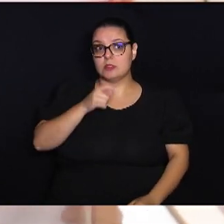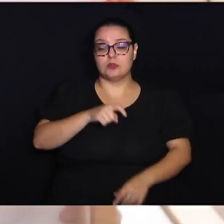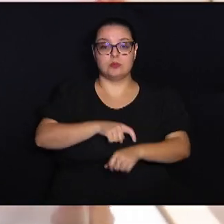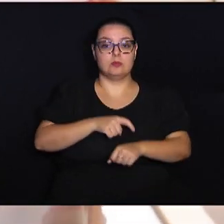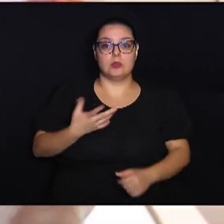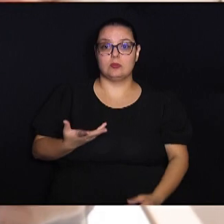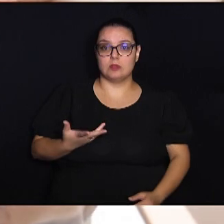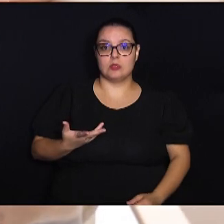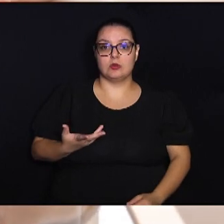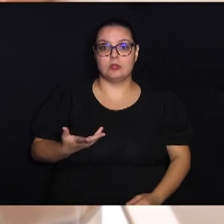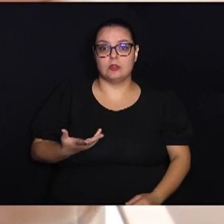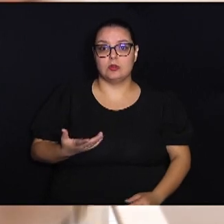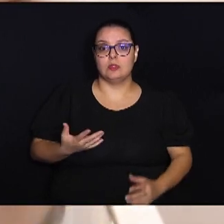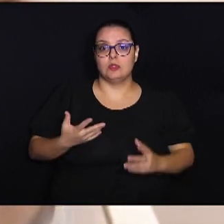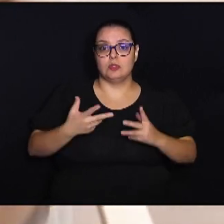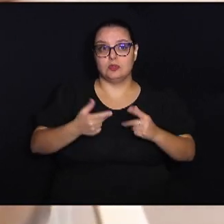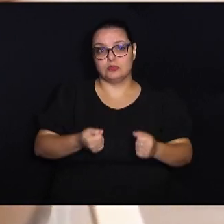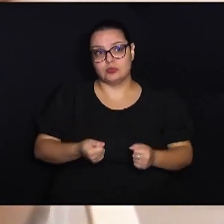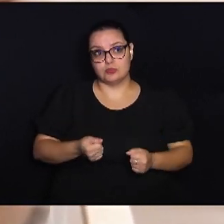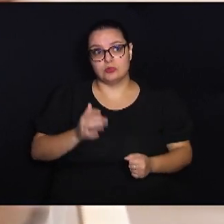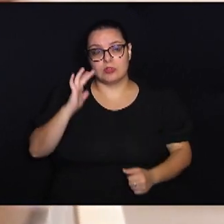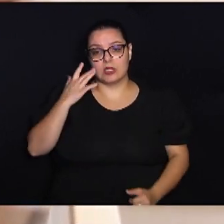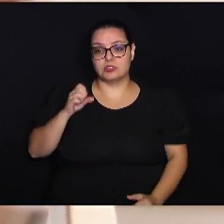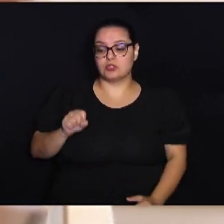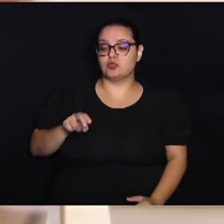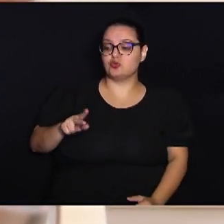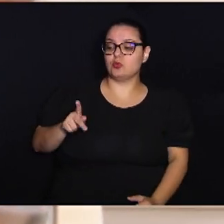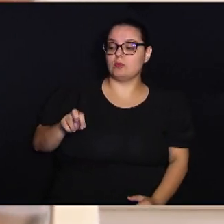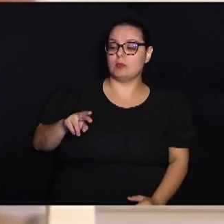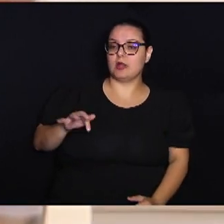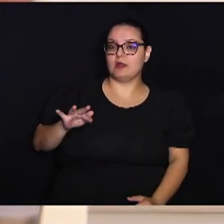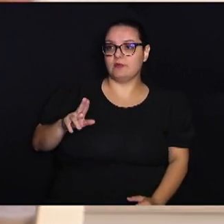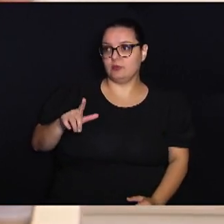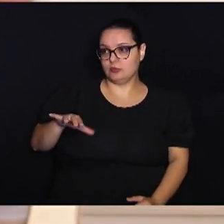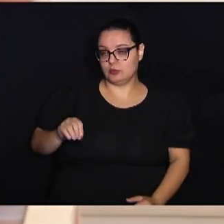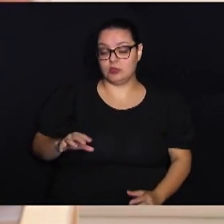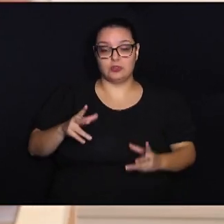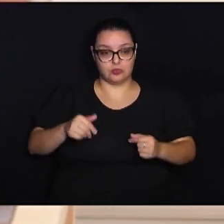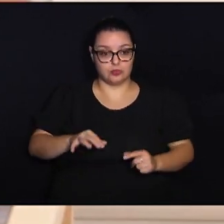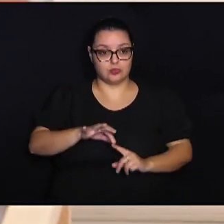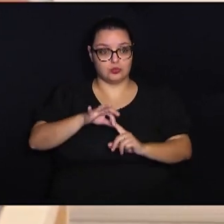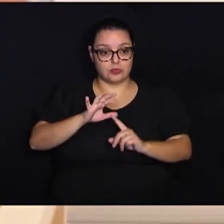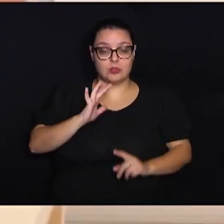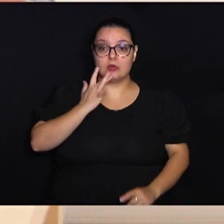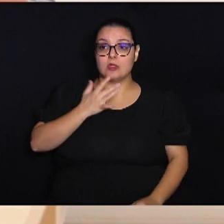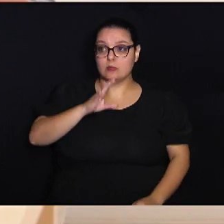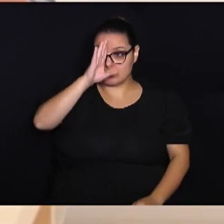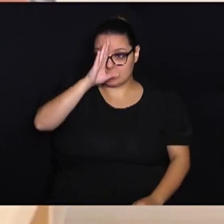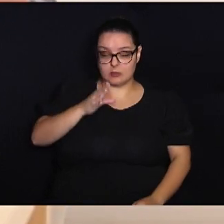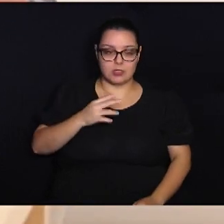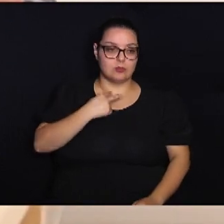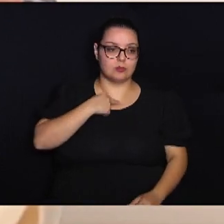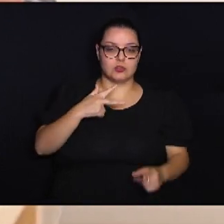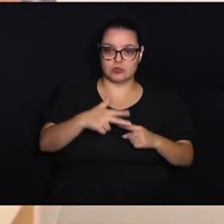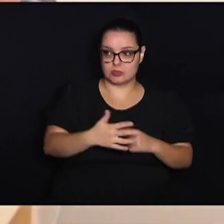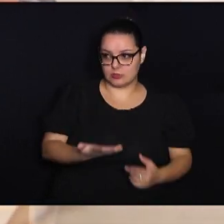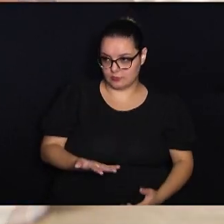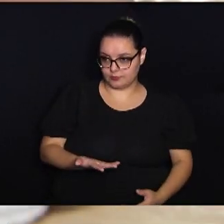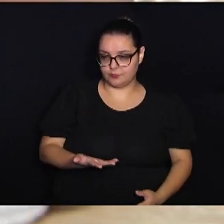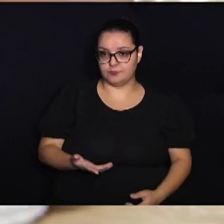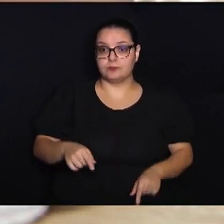Israel e na faixa de Gaza. E outro fator importante externo é a política econômica nos Estados Unidos. A taxa